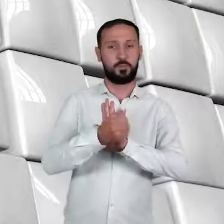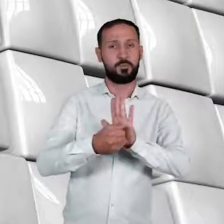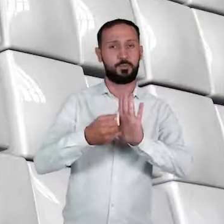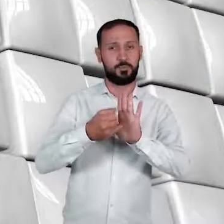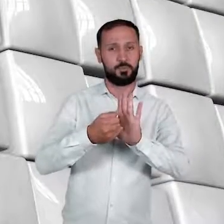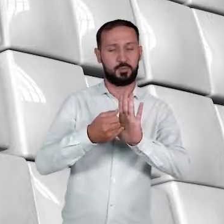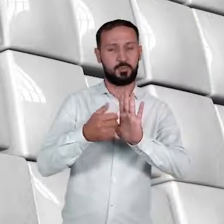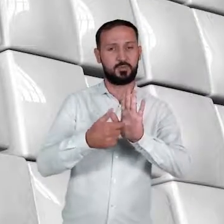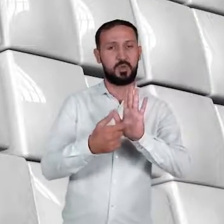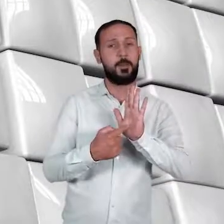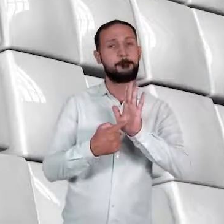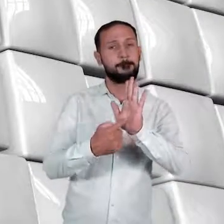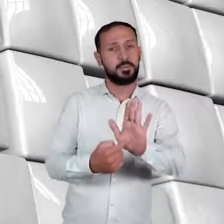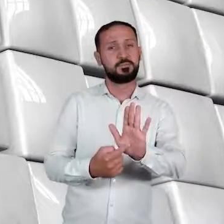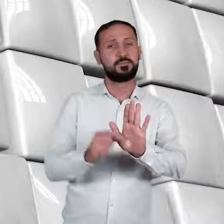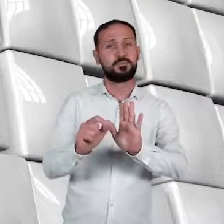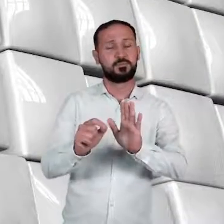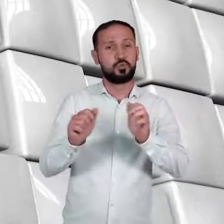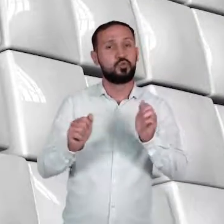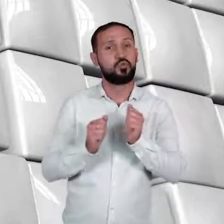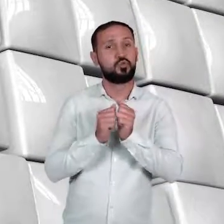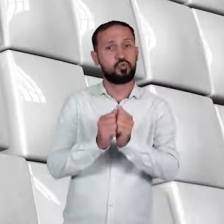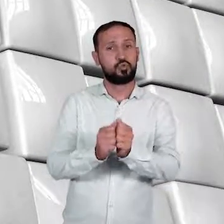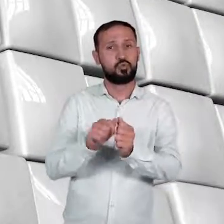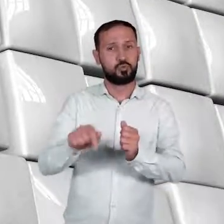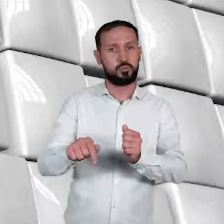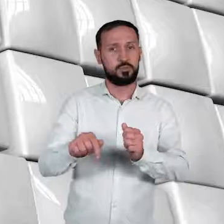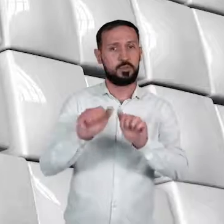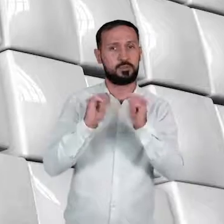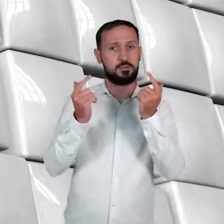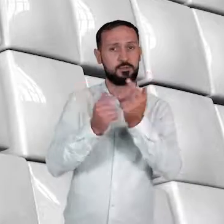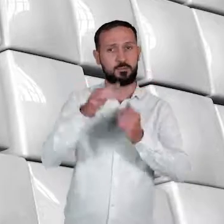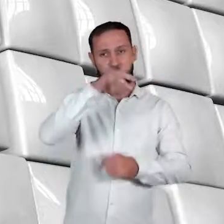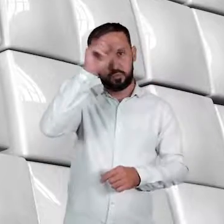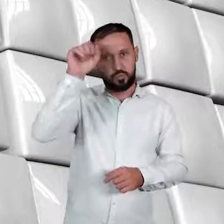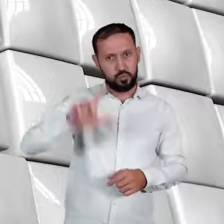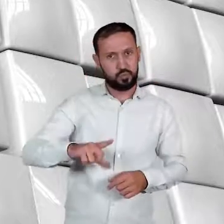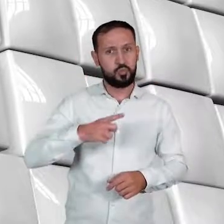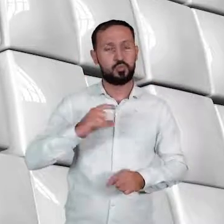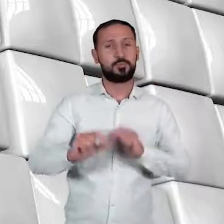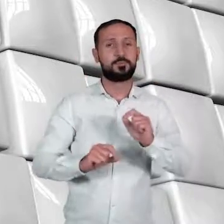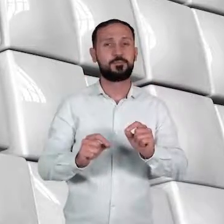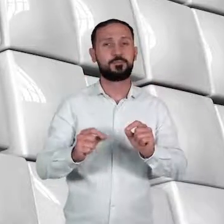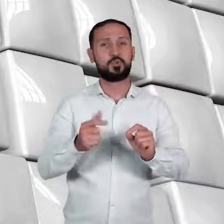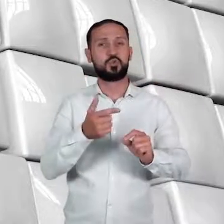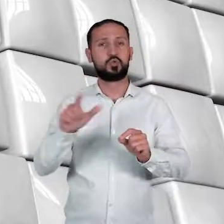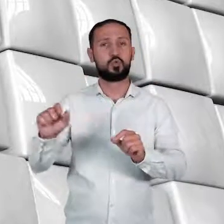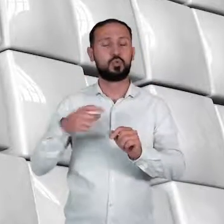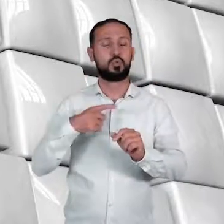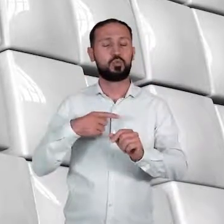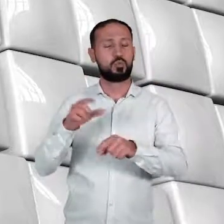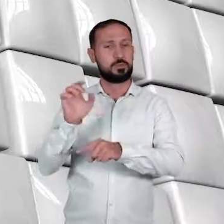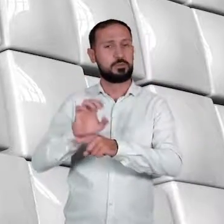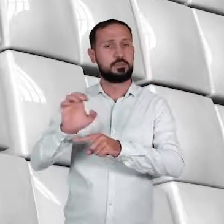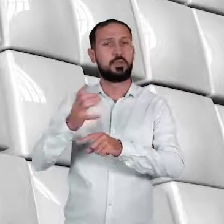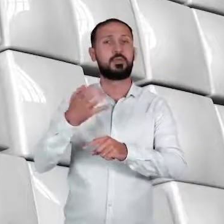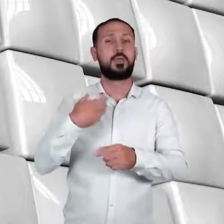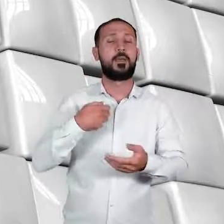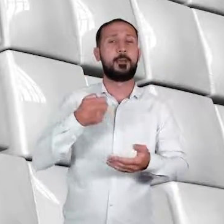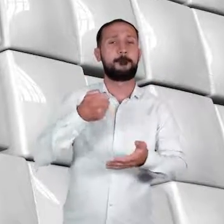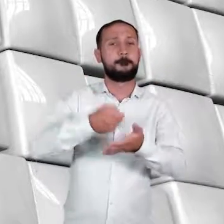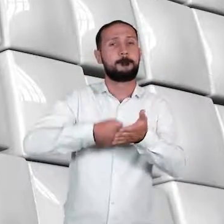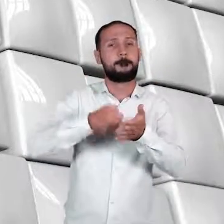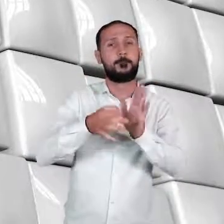Projeto de resolução apresentado simultaneamente na Assembleia de Mato Grosso do Sul e de outros estados